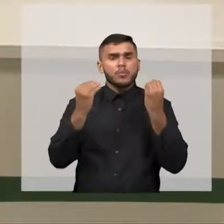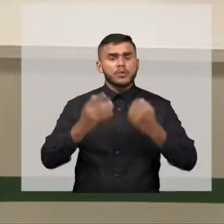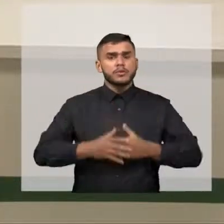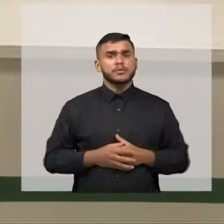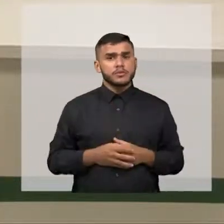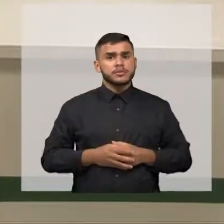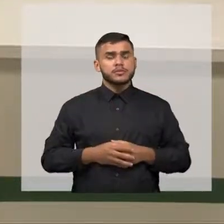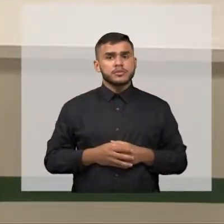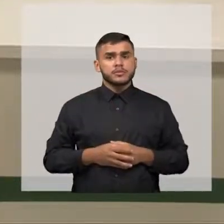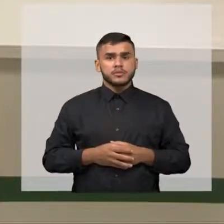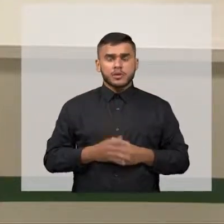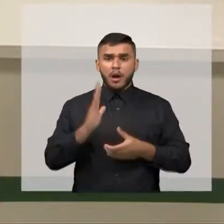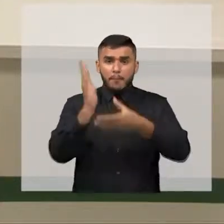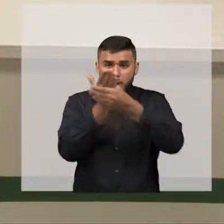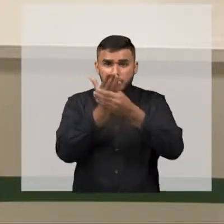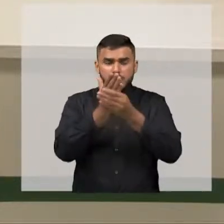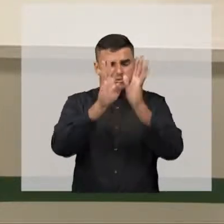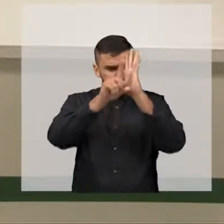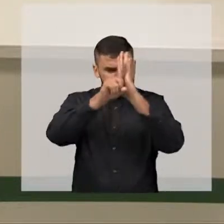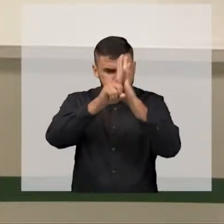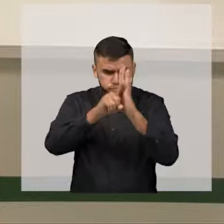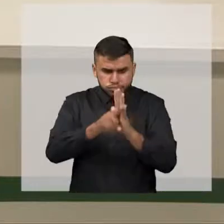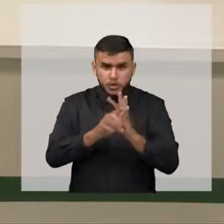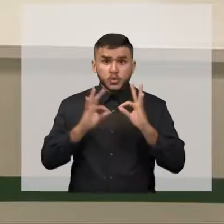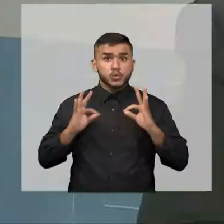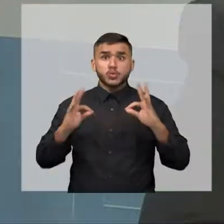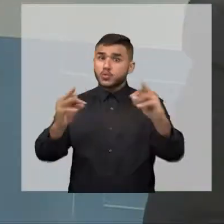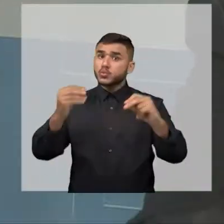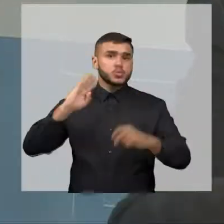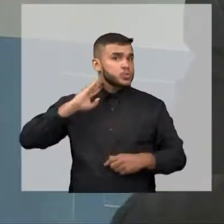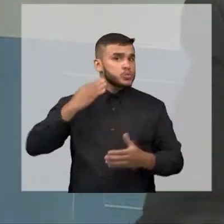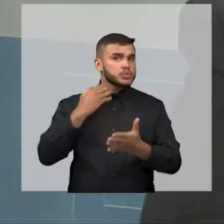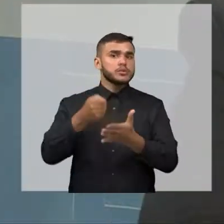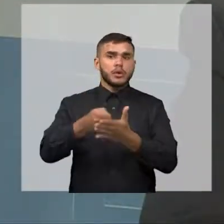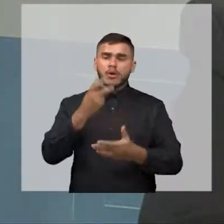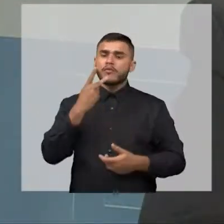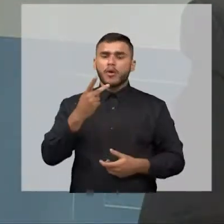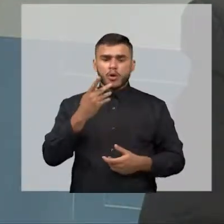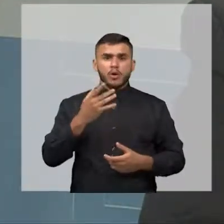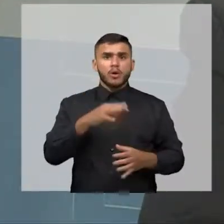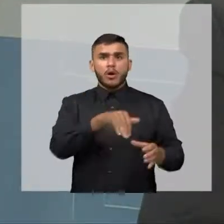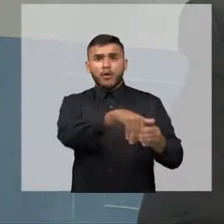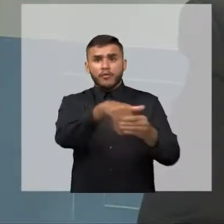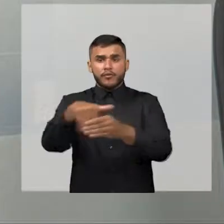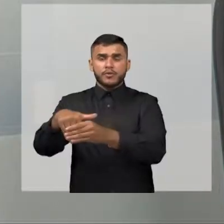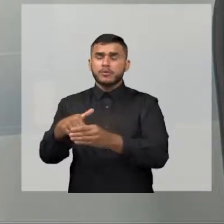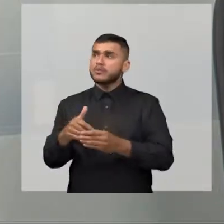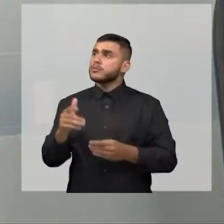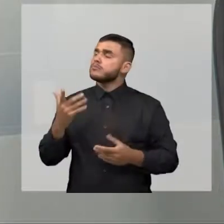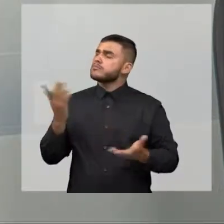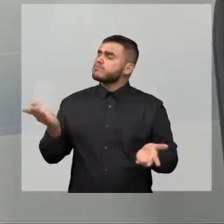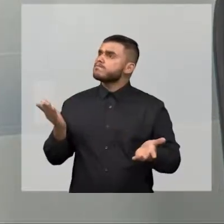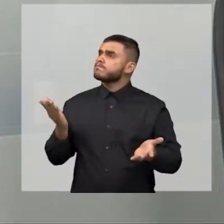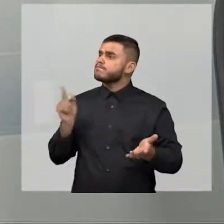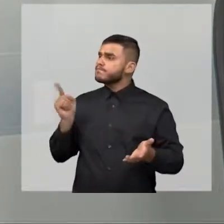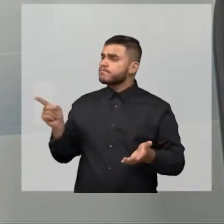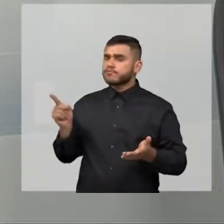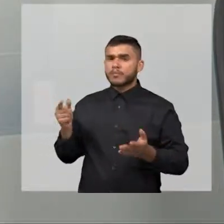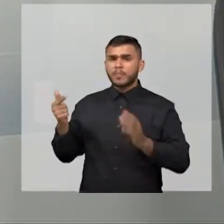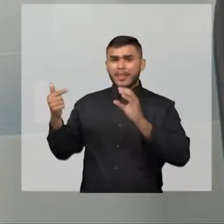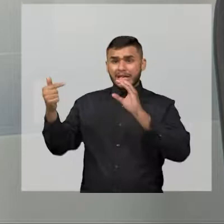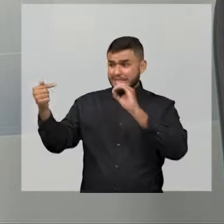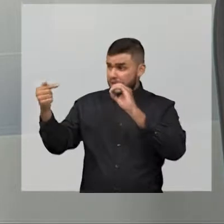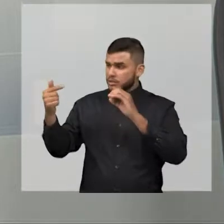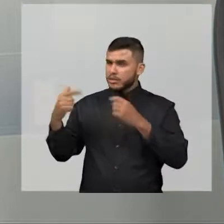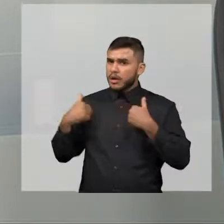que analisaram o mesmo processo, Sim. com as mesmas leis. Sim. E o que me deu mais medo foi isso, porque como